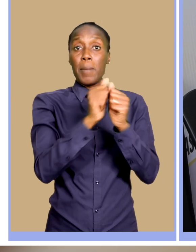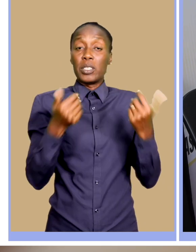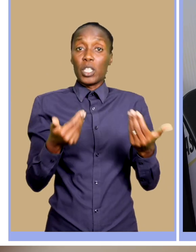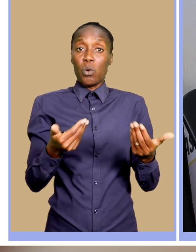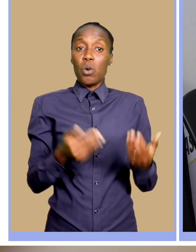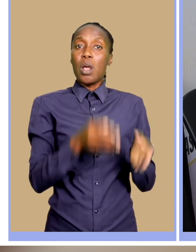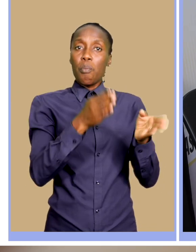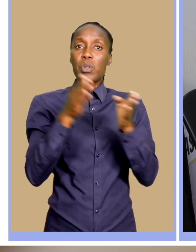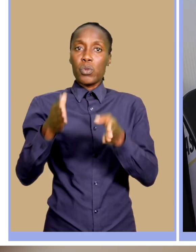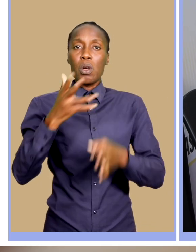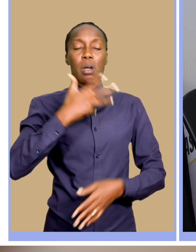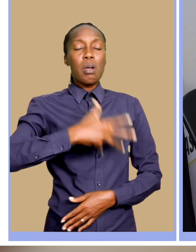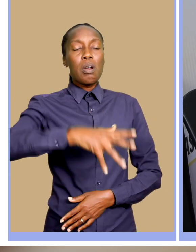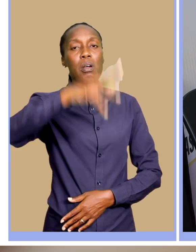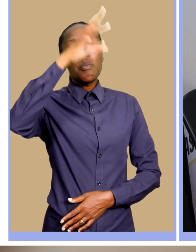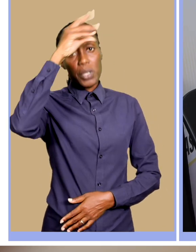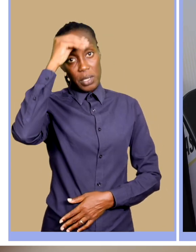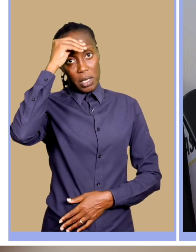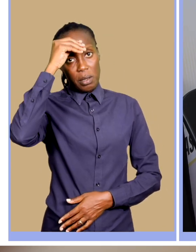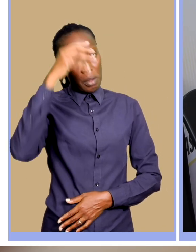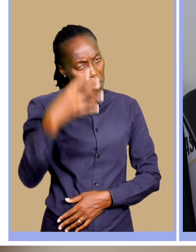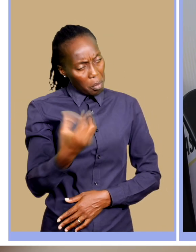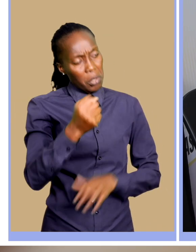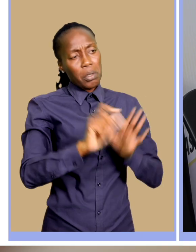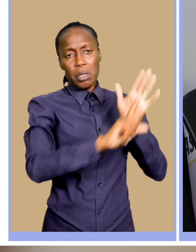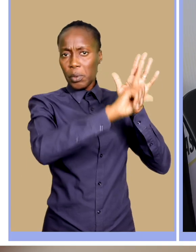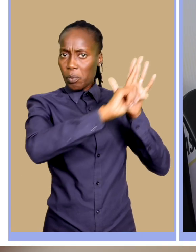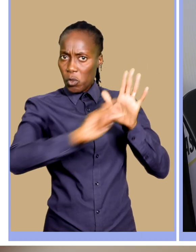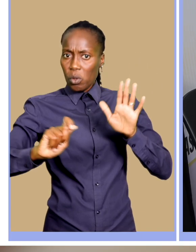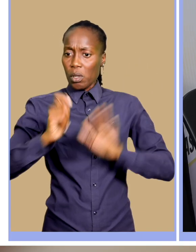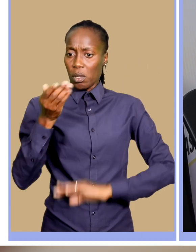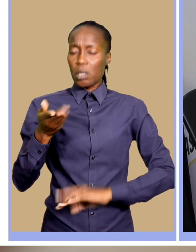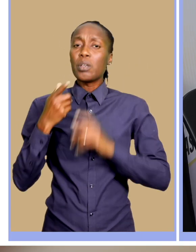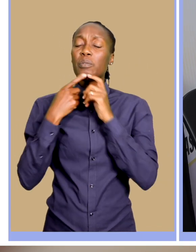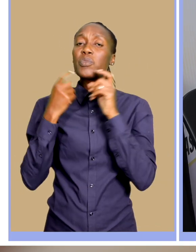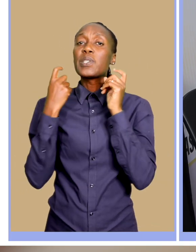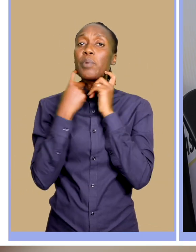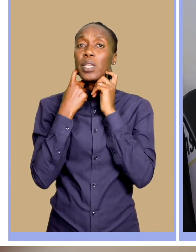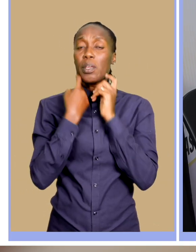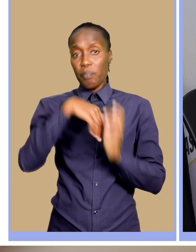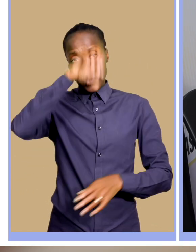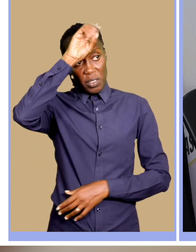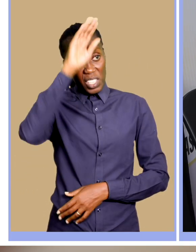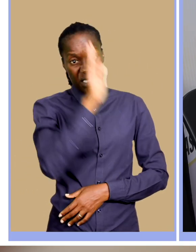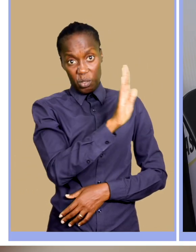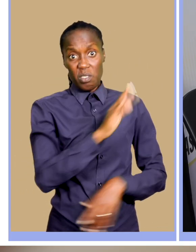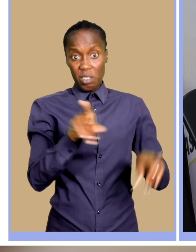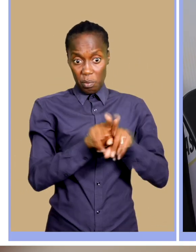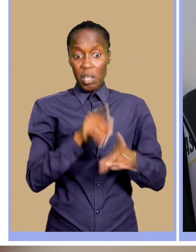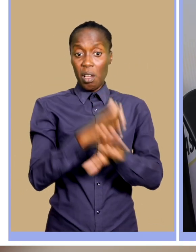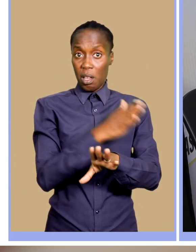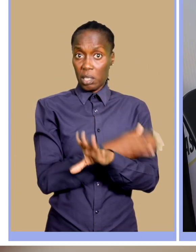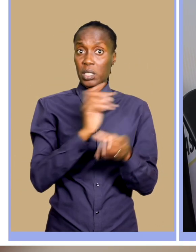que é o mesmo processo pelo qual nós devemos passar. Provavelmente, na África do Sul, também passou por processo de